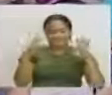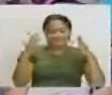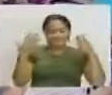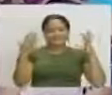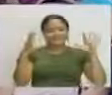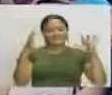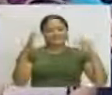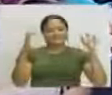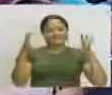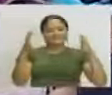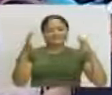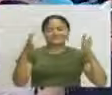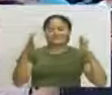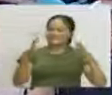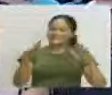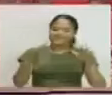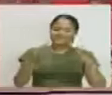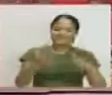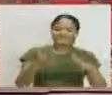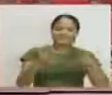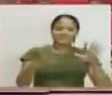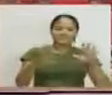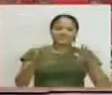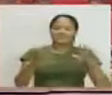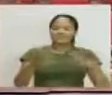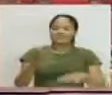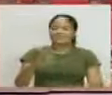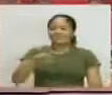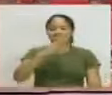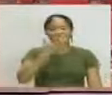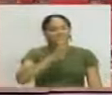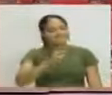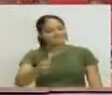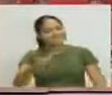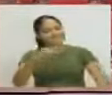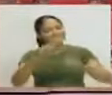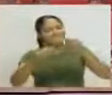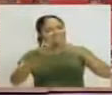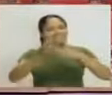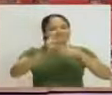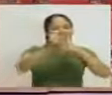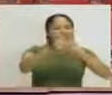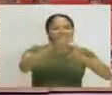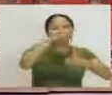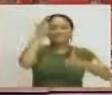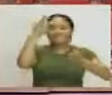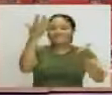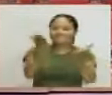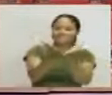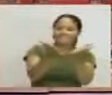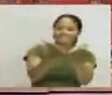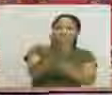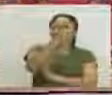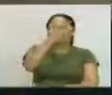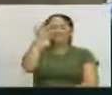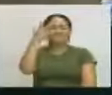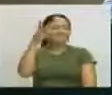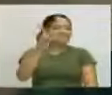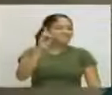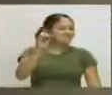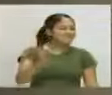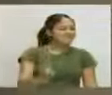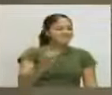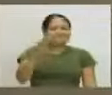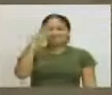Que não traz para o meio aquele que não tem, aquele que não pode, aquele que não é, aquele que não sabe e todas as